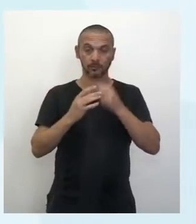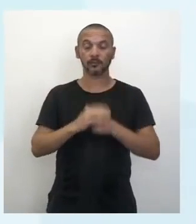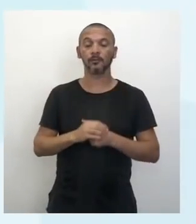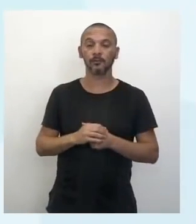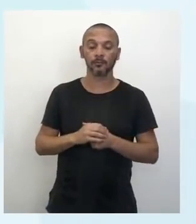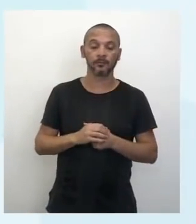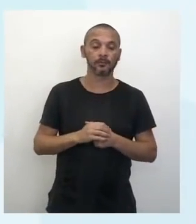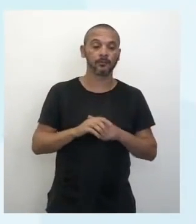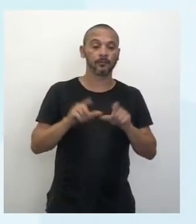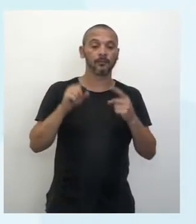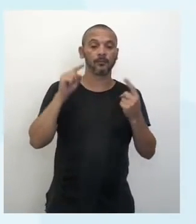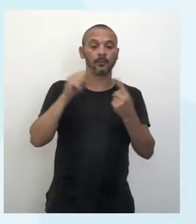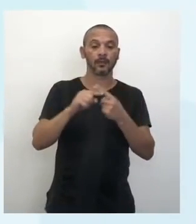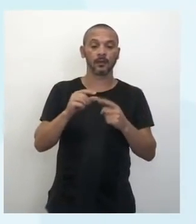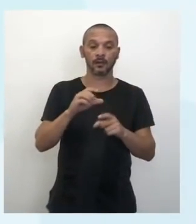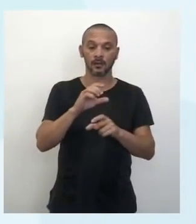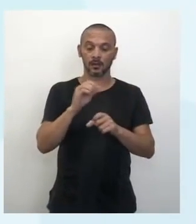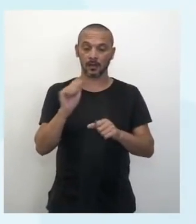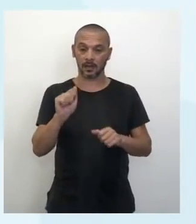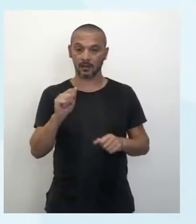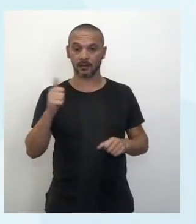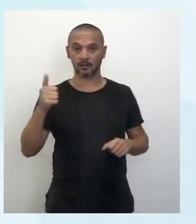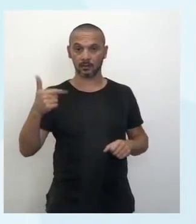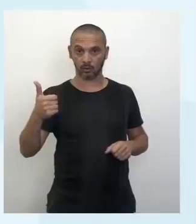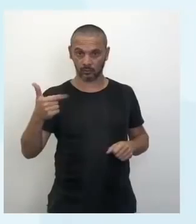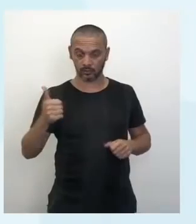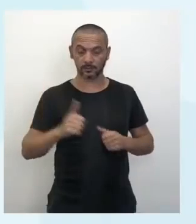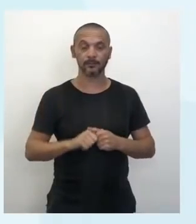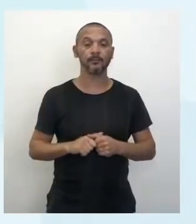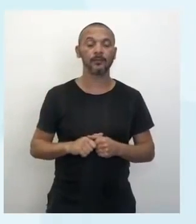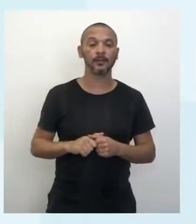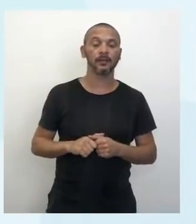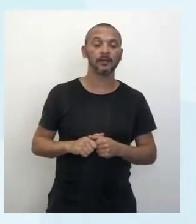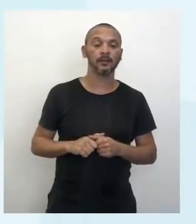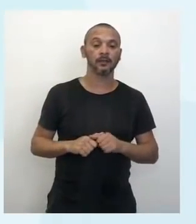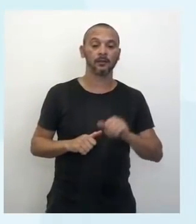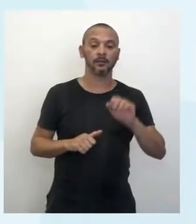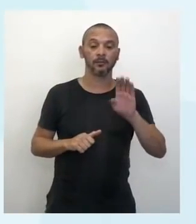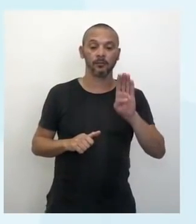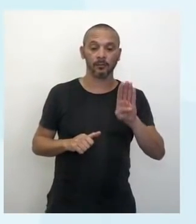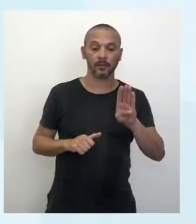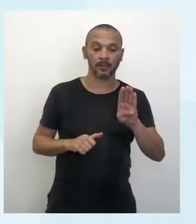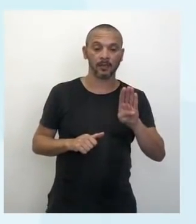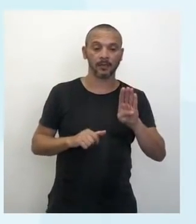triângulo. Então, o P de A deu 12, a gente já tinha feito esse cálculo, né? E o